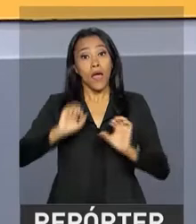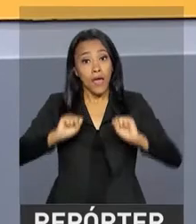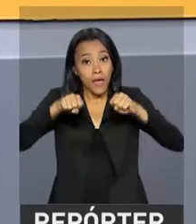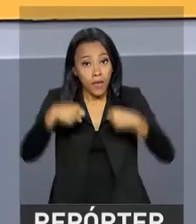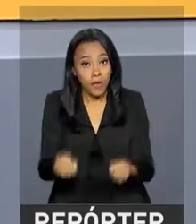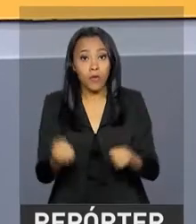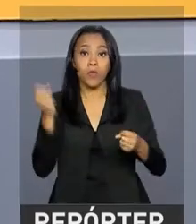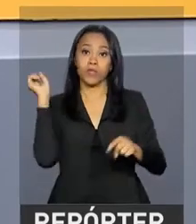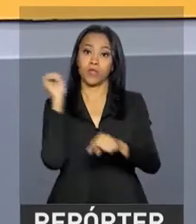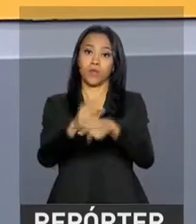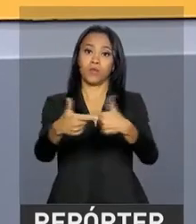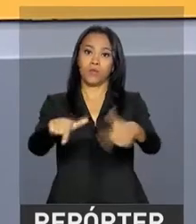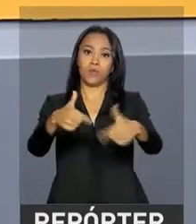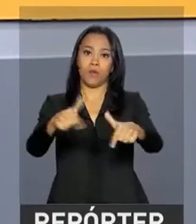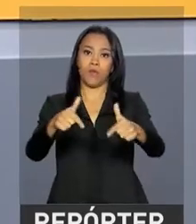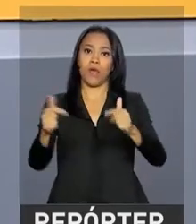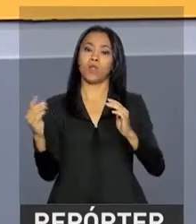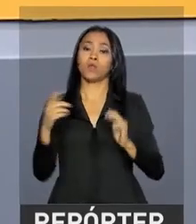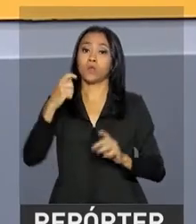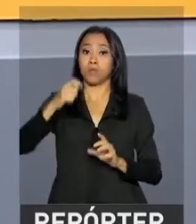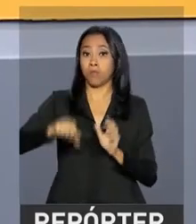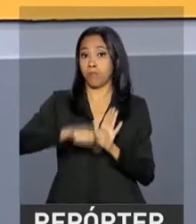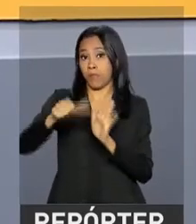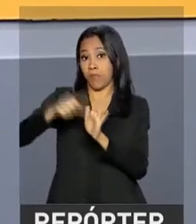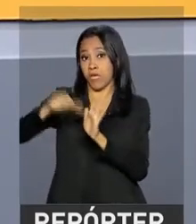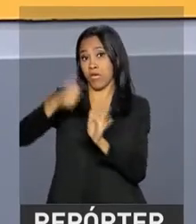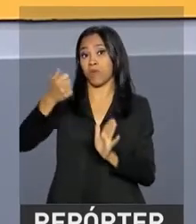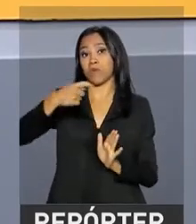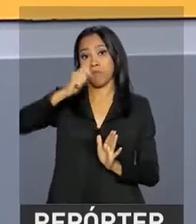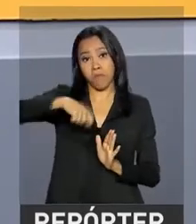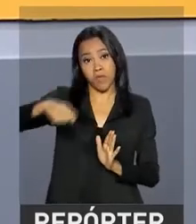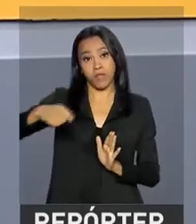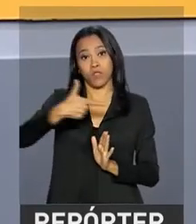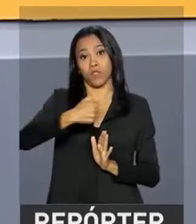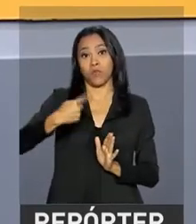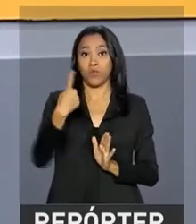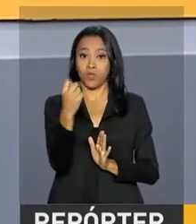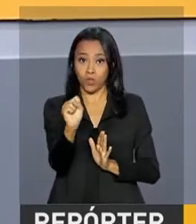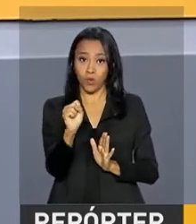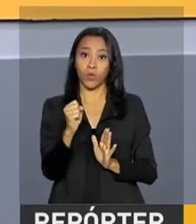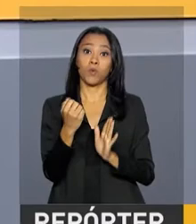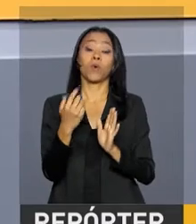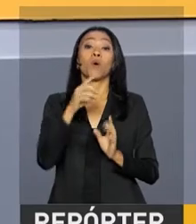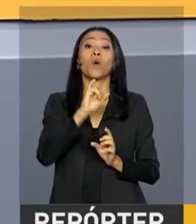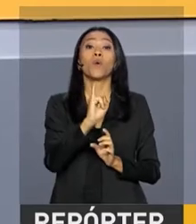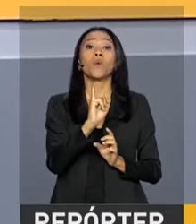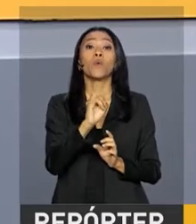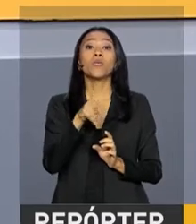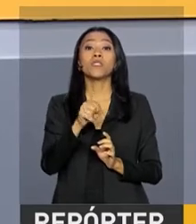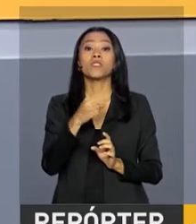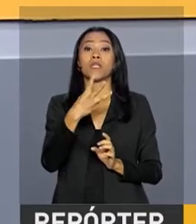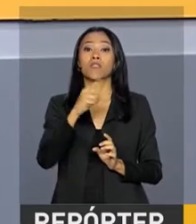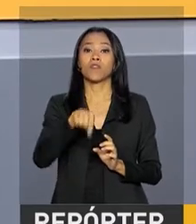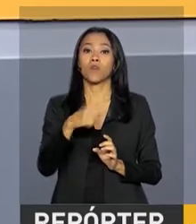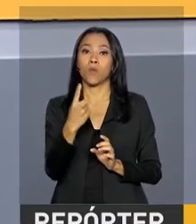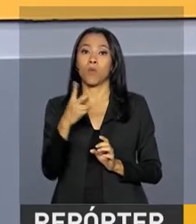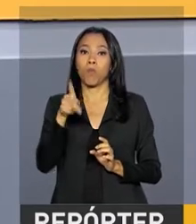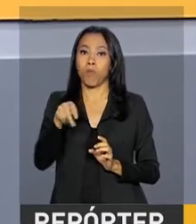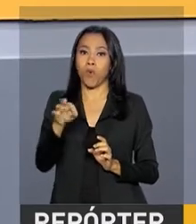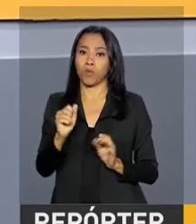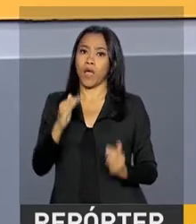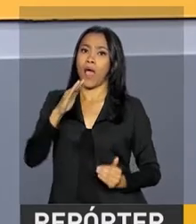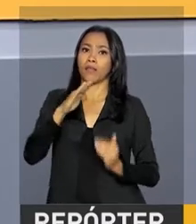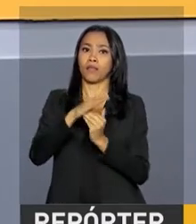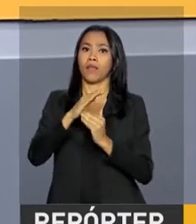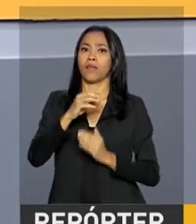nos primeiros meses de 2008 em dezembro o índice avançou 3,11 pontos chegando a 107 é o